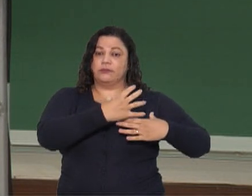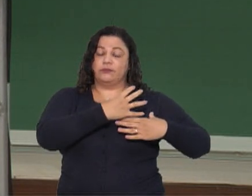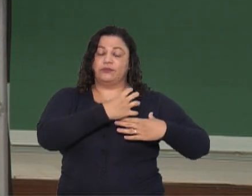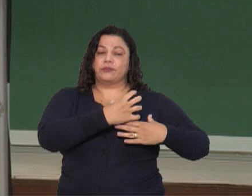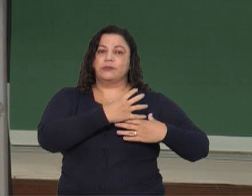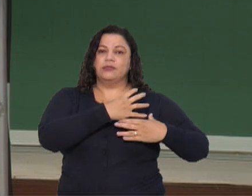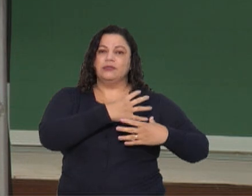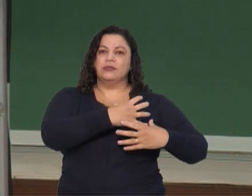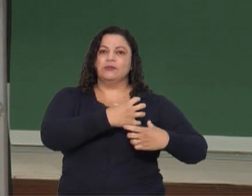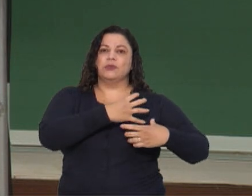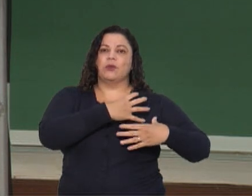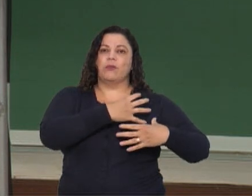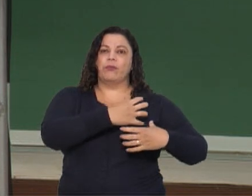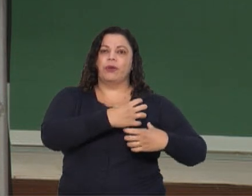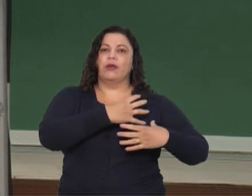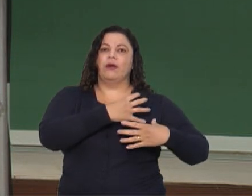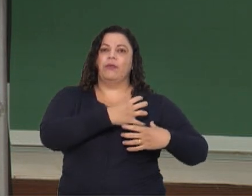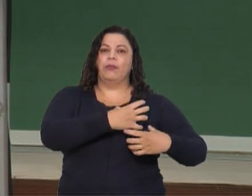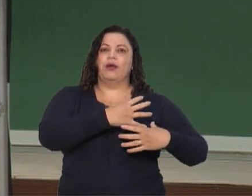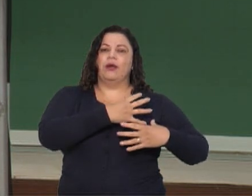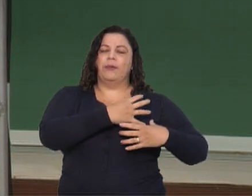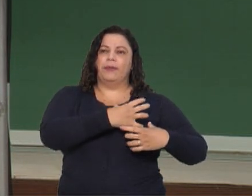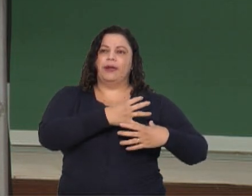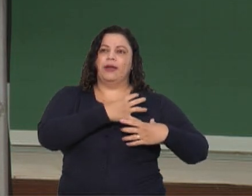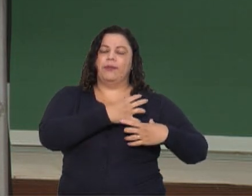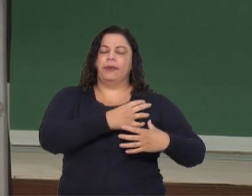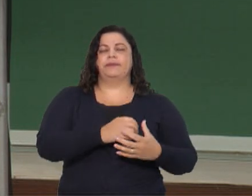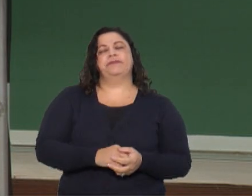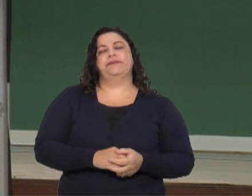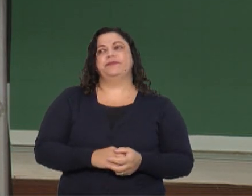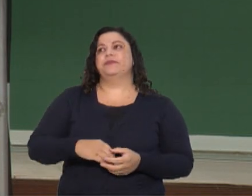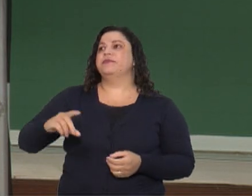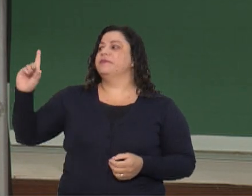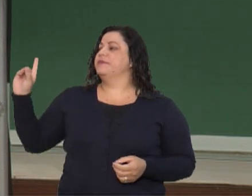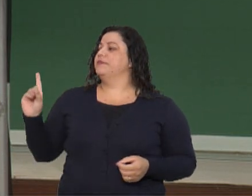O caminhar de cada pessoa tem um ritmo.